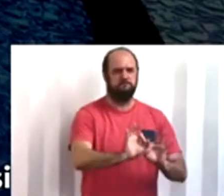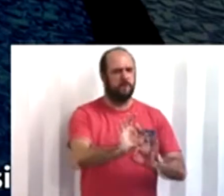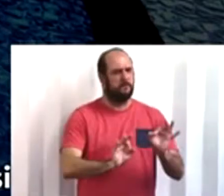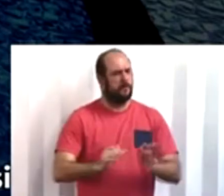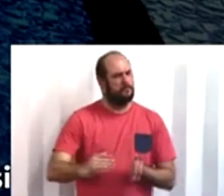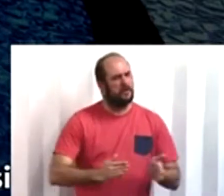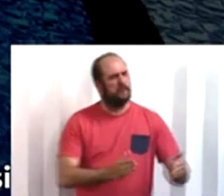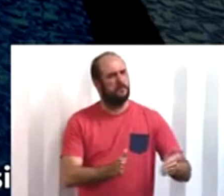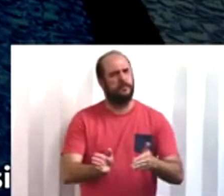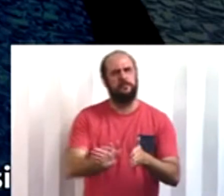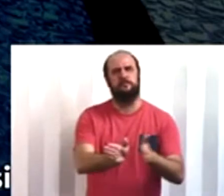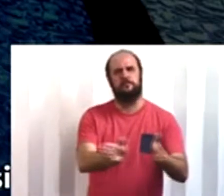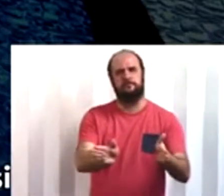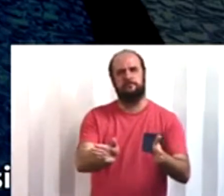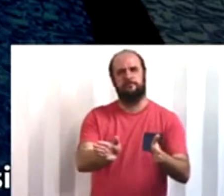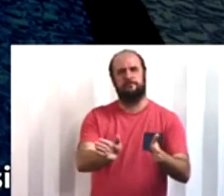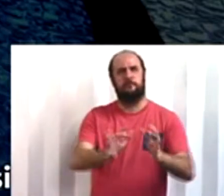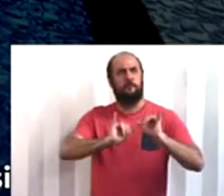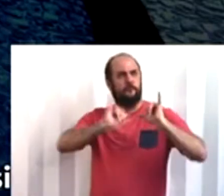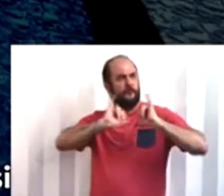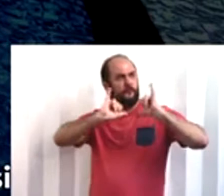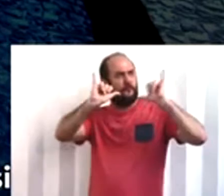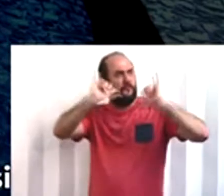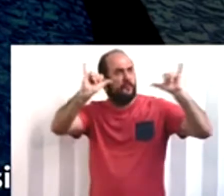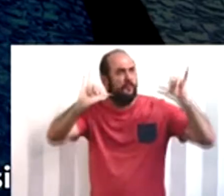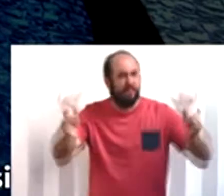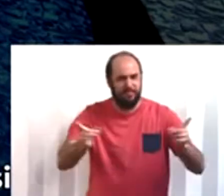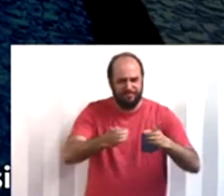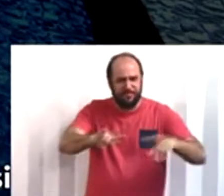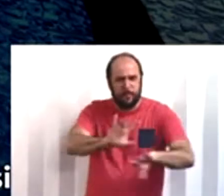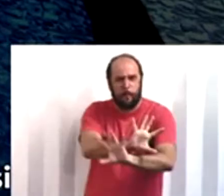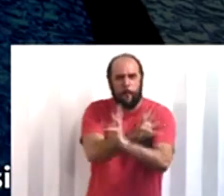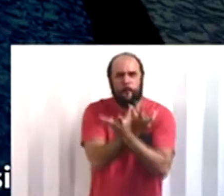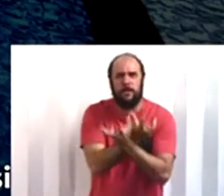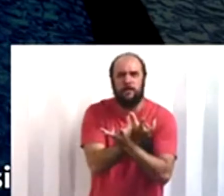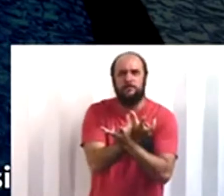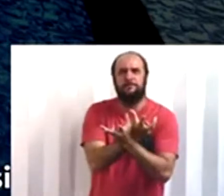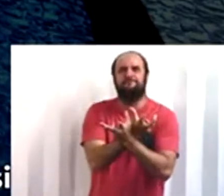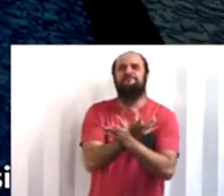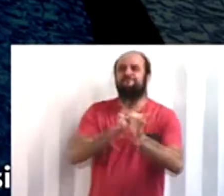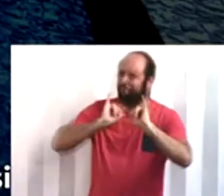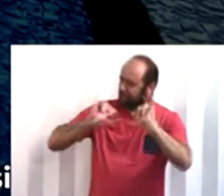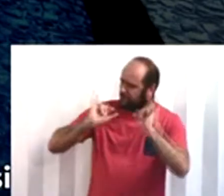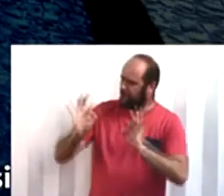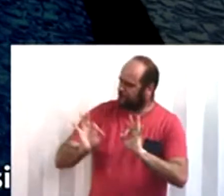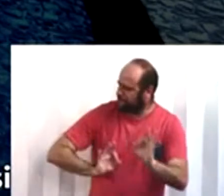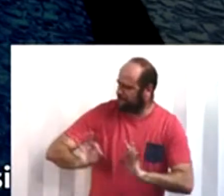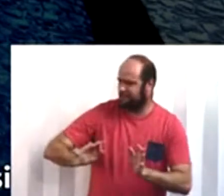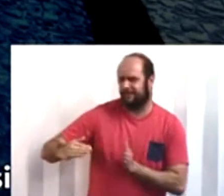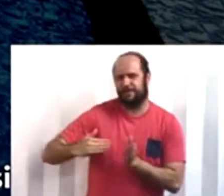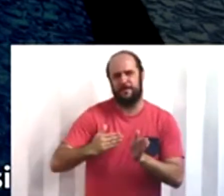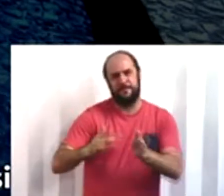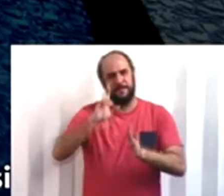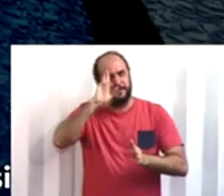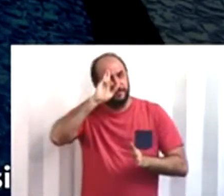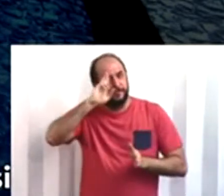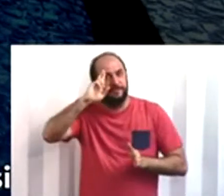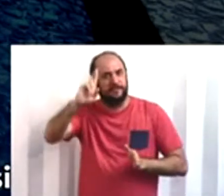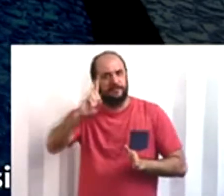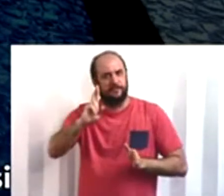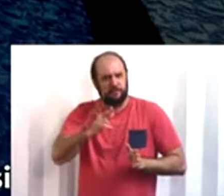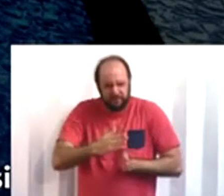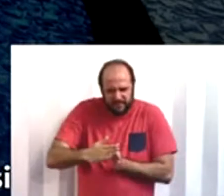teu caminho. Voz do que clama no deserto: preparai o caminho do Senhor, endireitai as